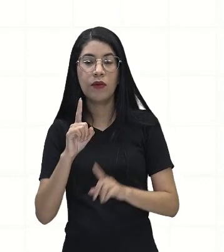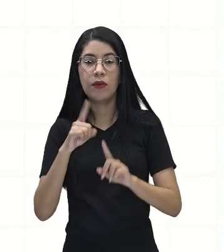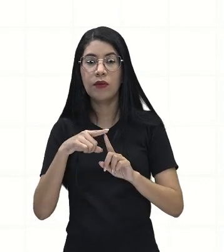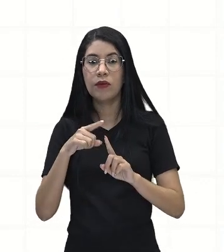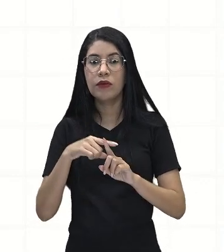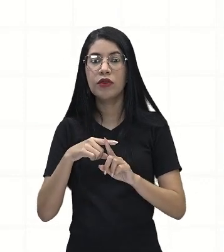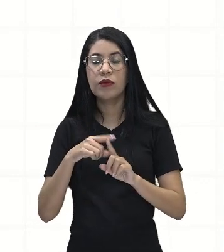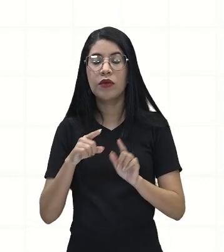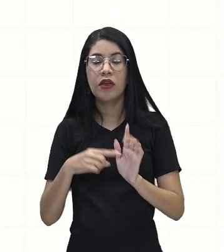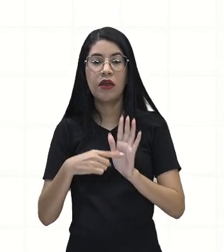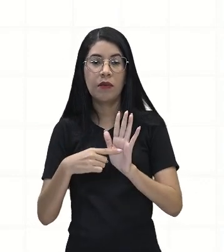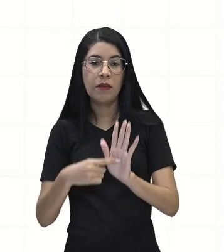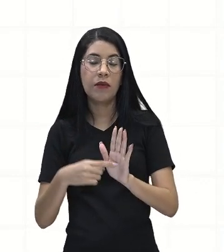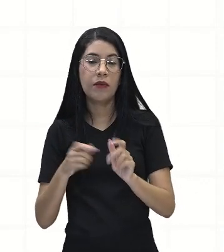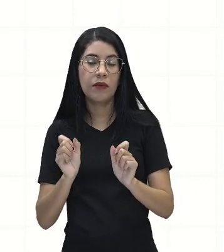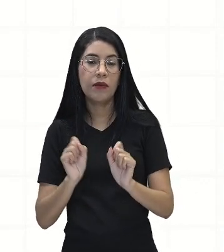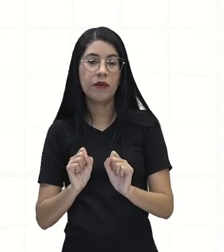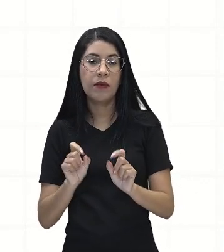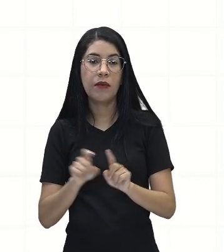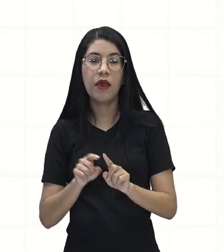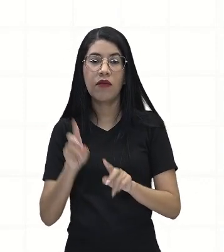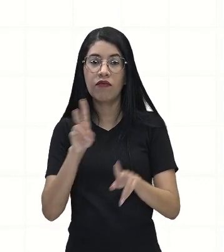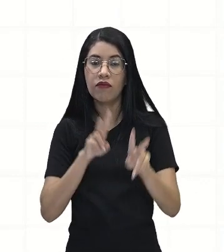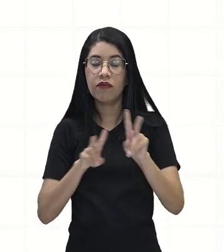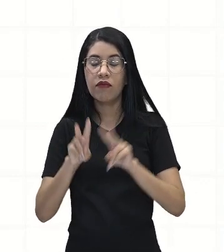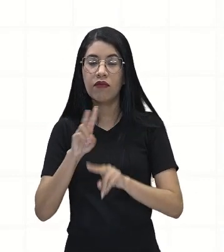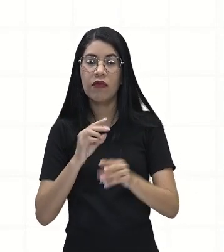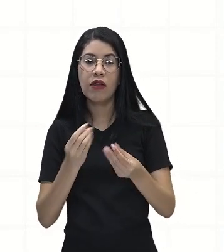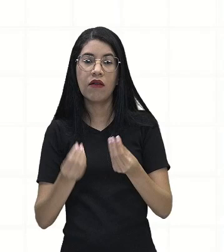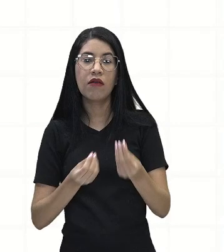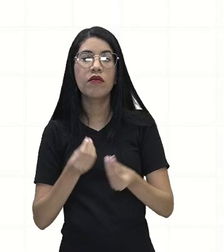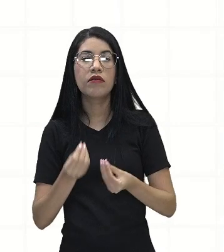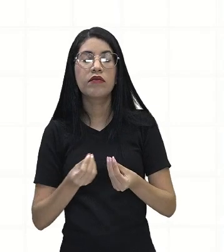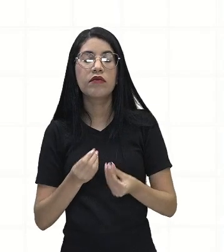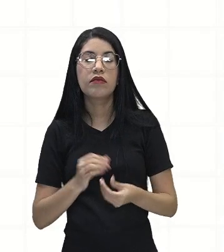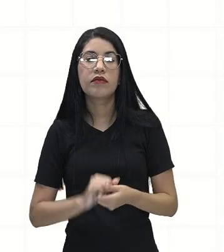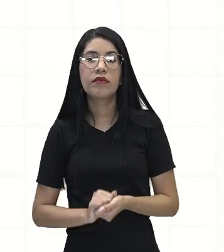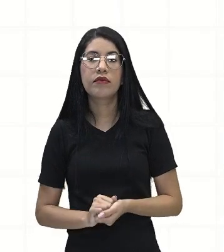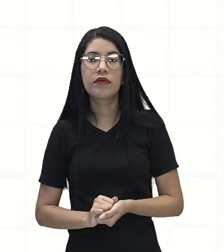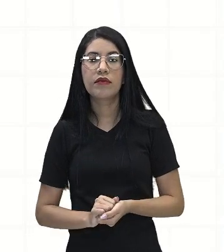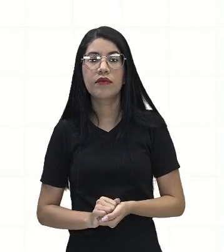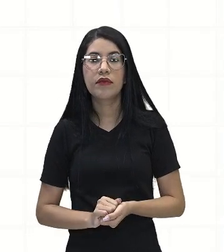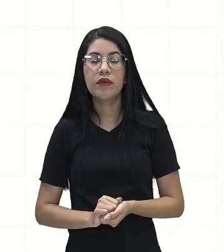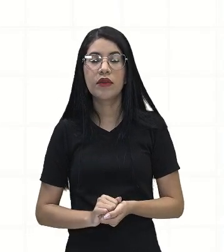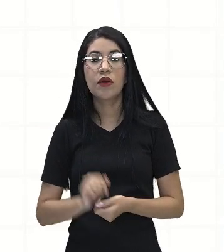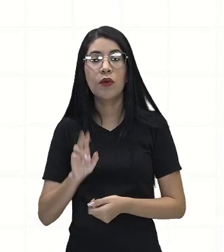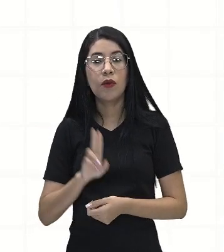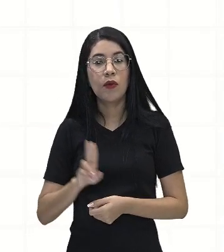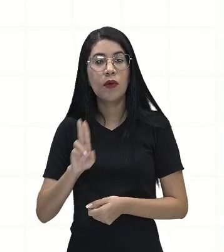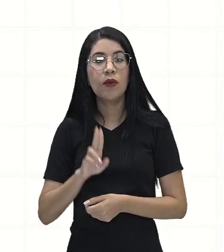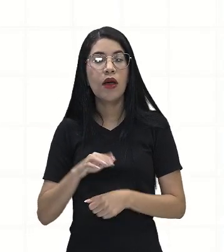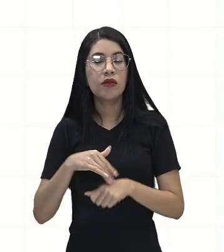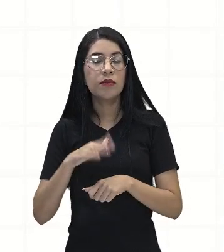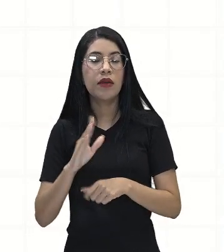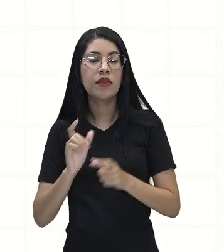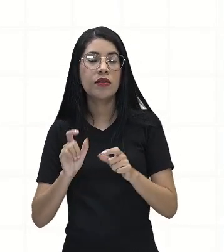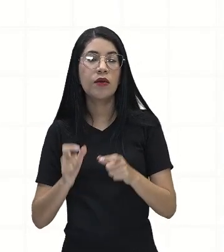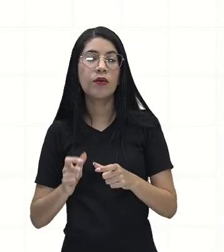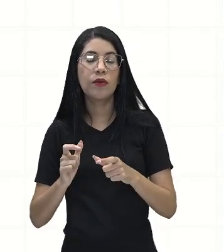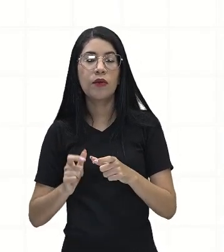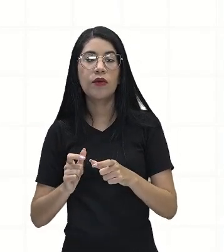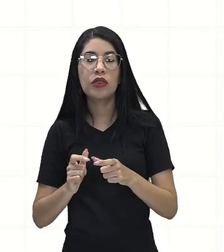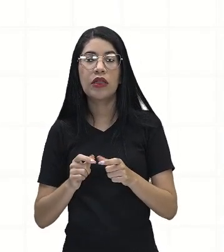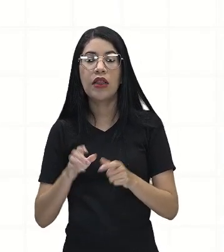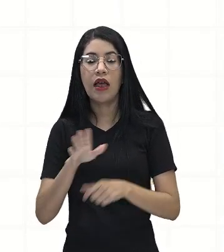de representação visual aí que nós temos, que é muito utilizada dentro